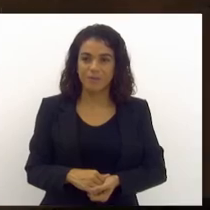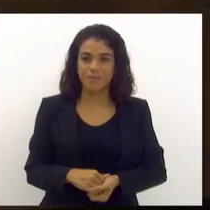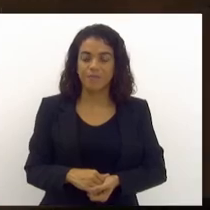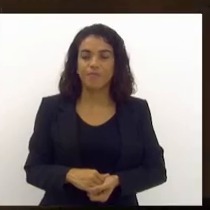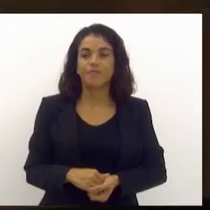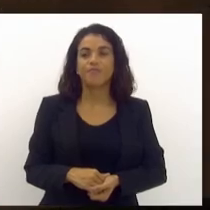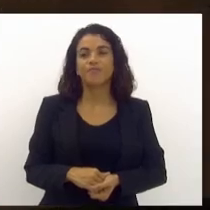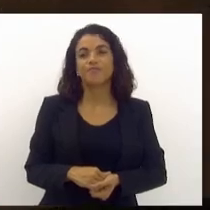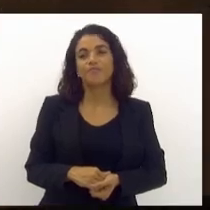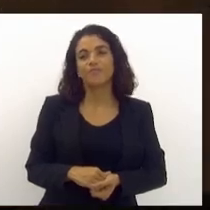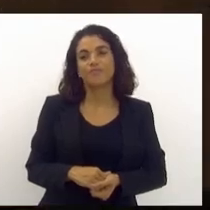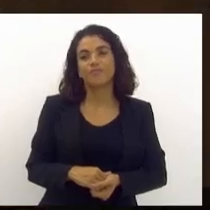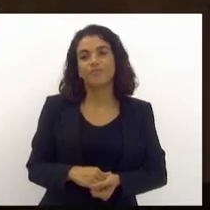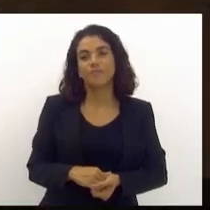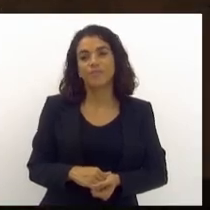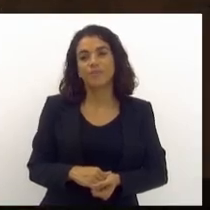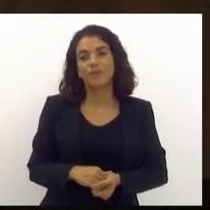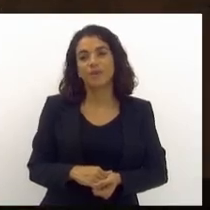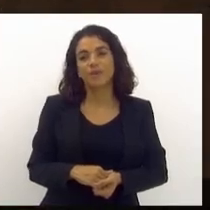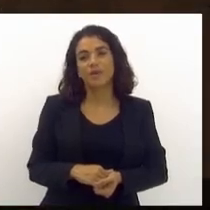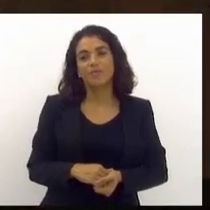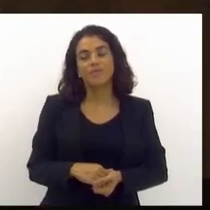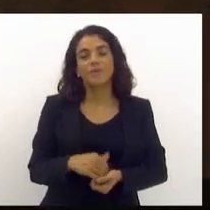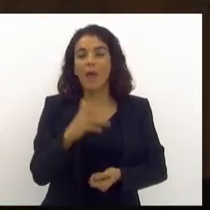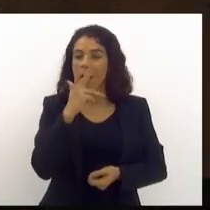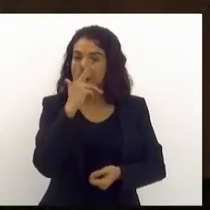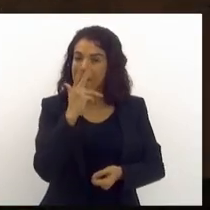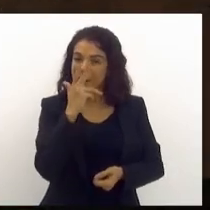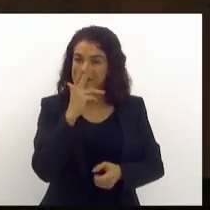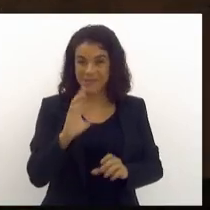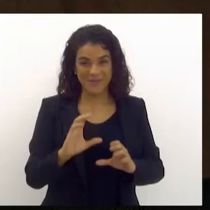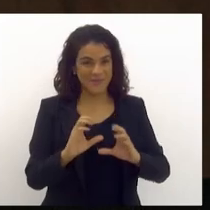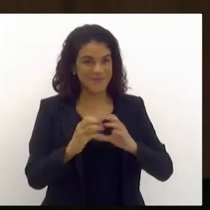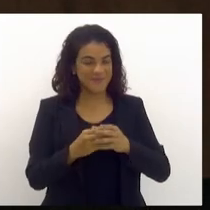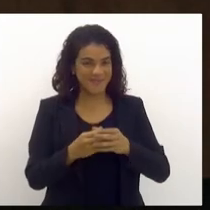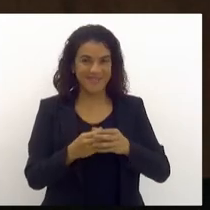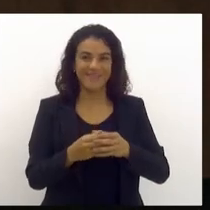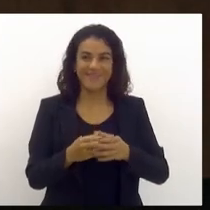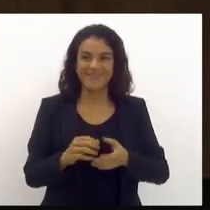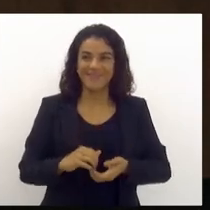Aleluia, senhor presidente. Vou aparecer para uma comissão.